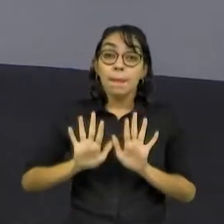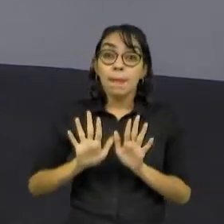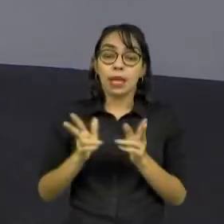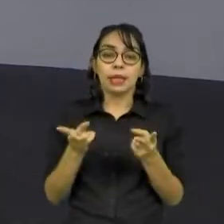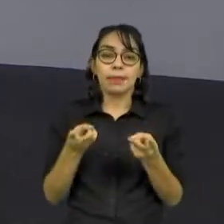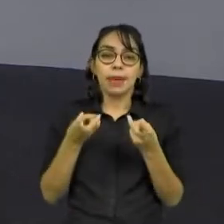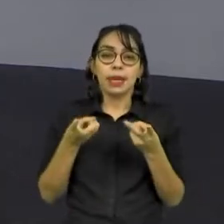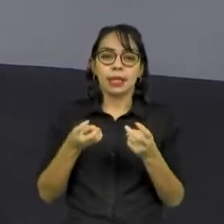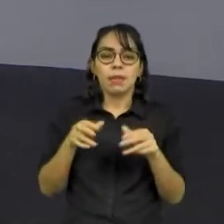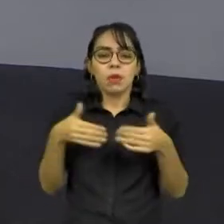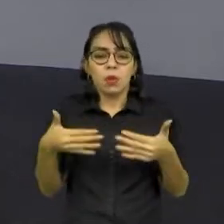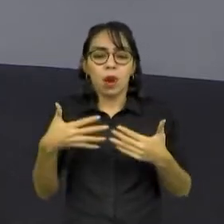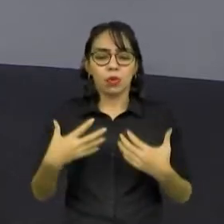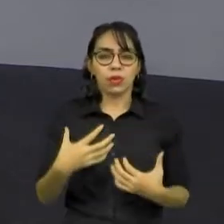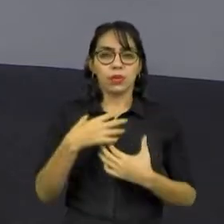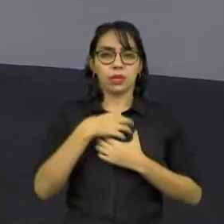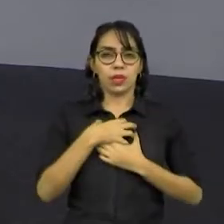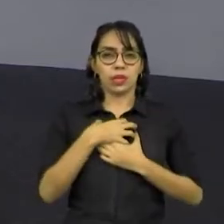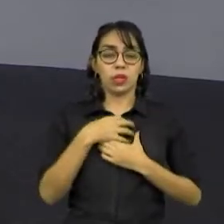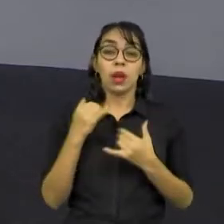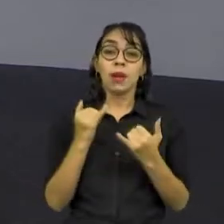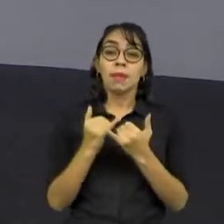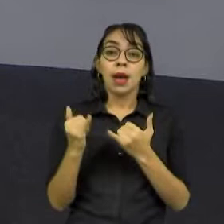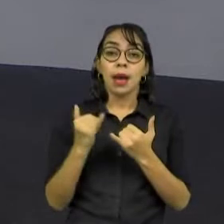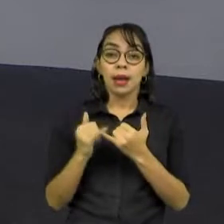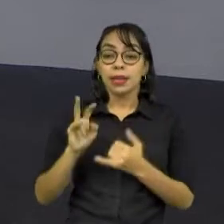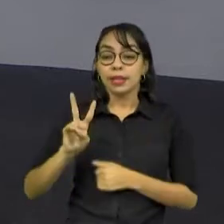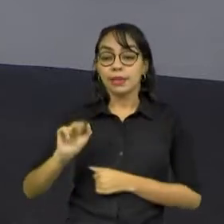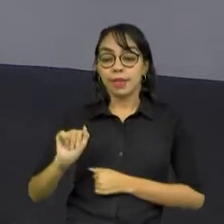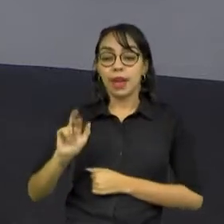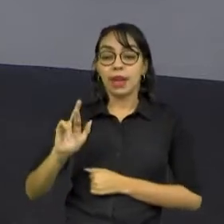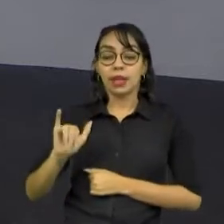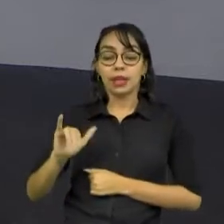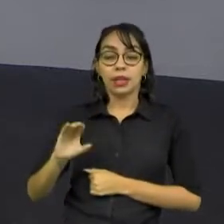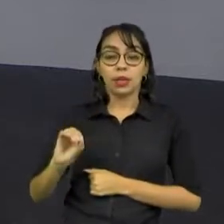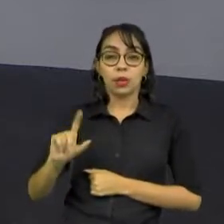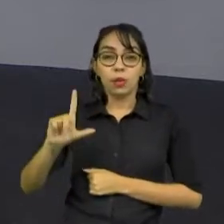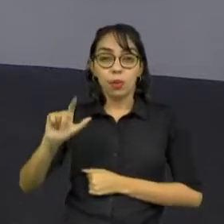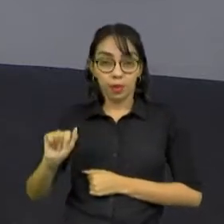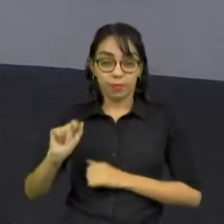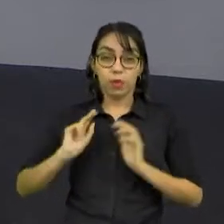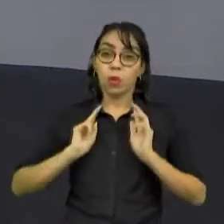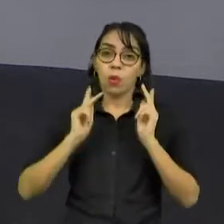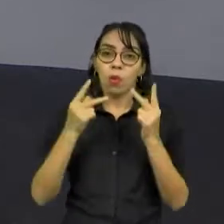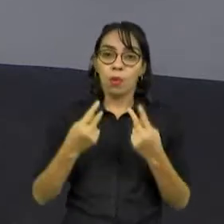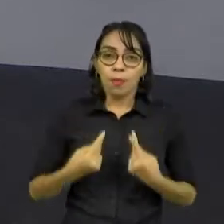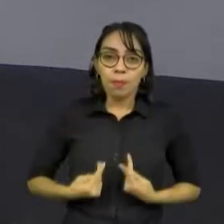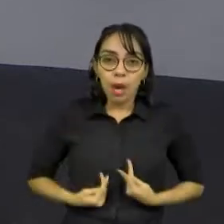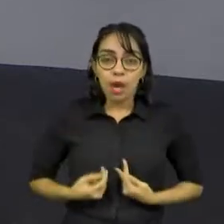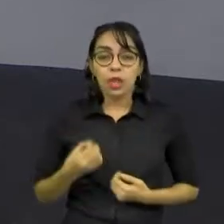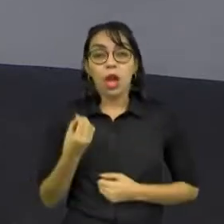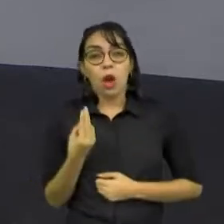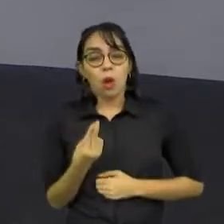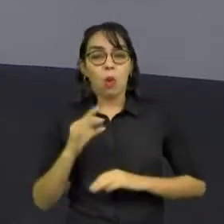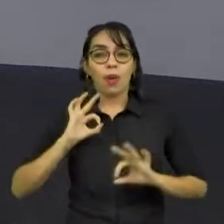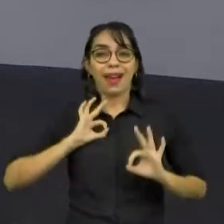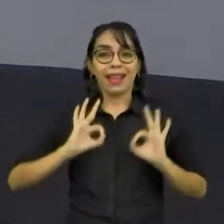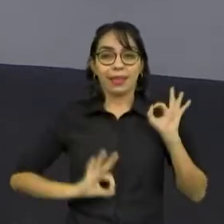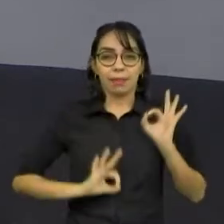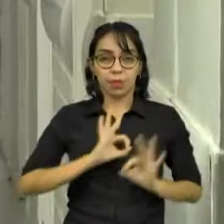muito parecidos com os da varíola humana e também da catapora. Veja o que dizem os